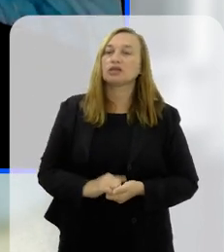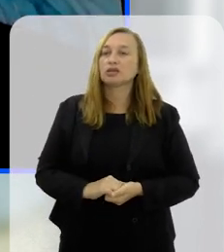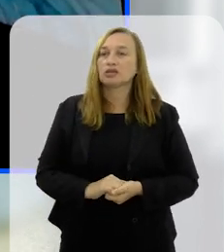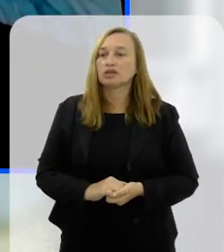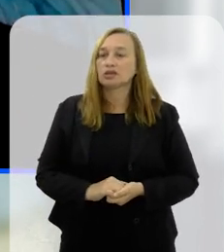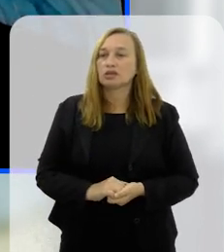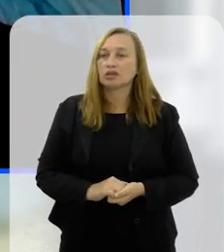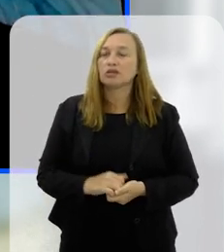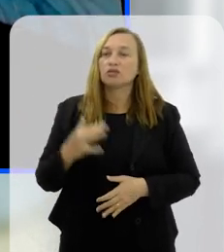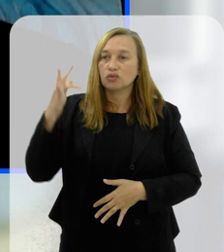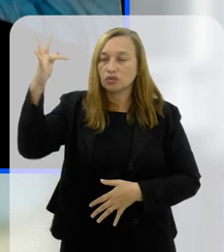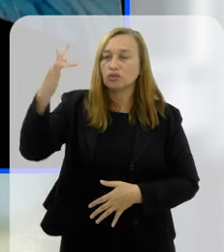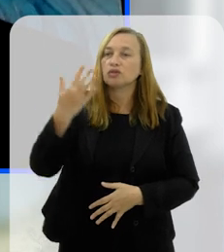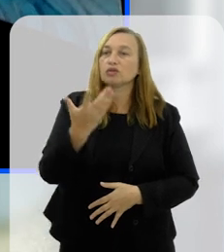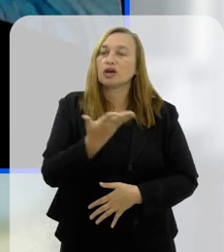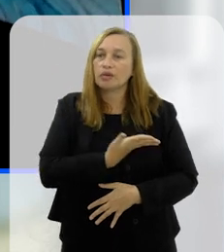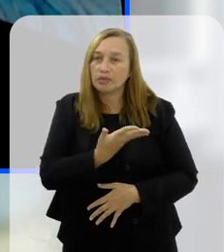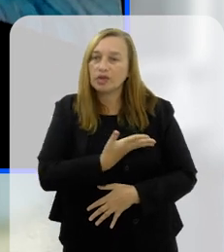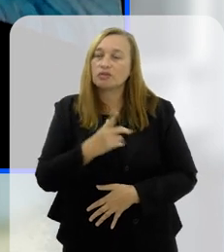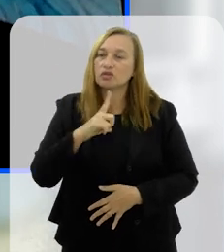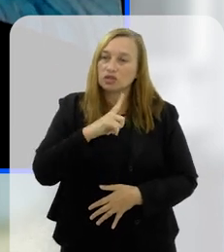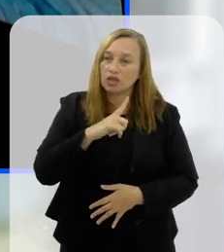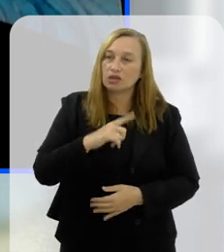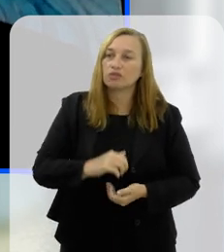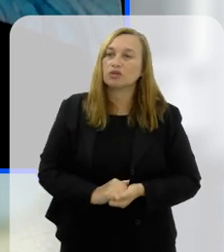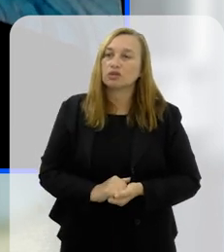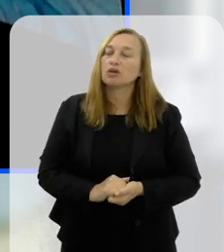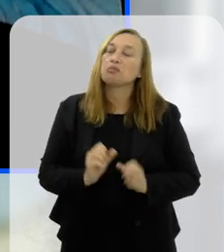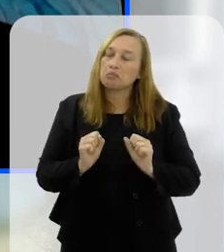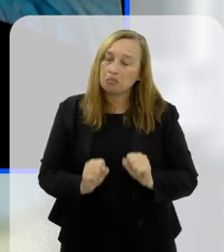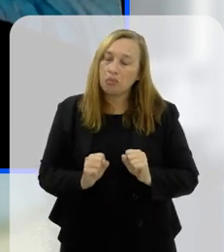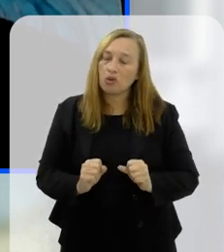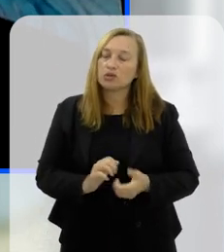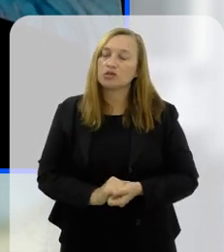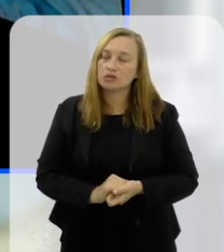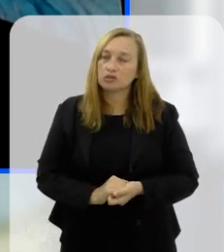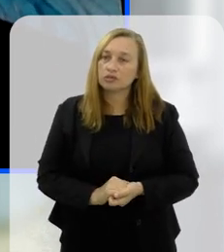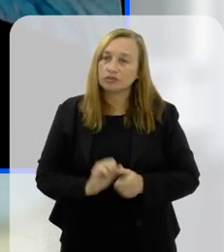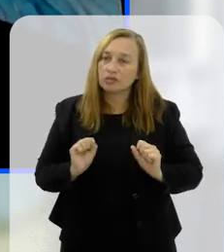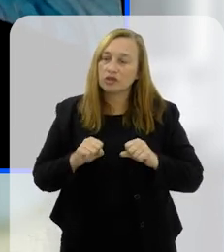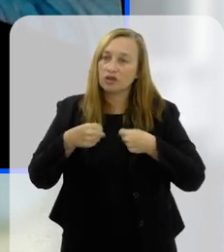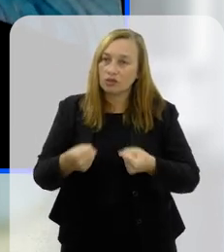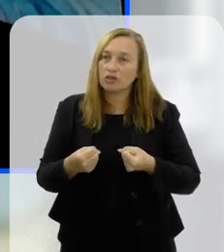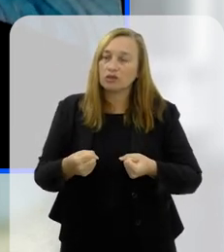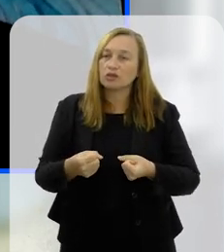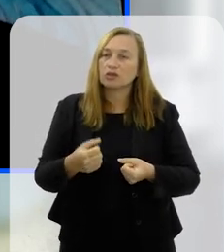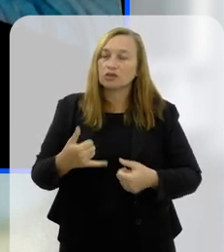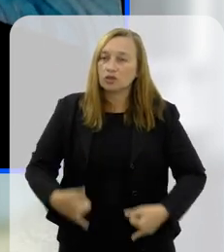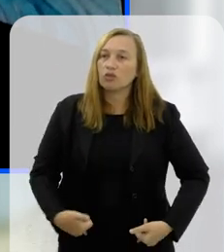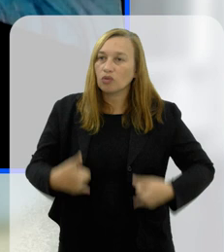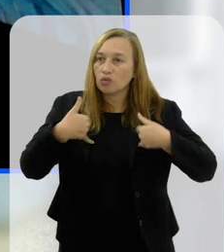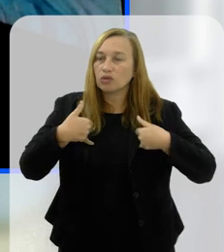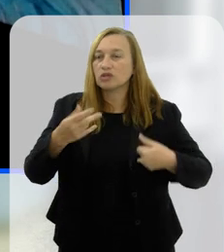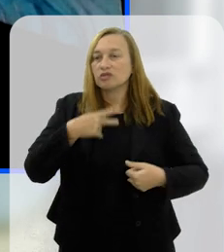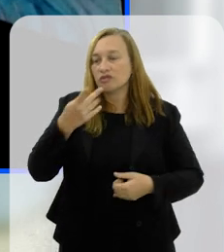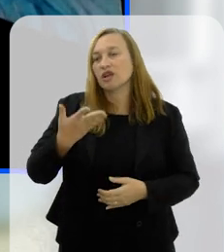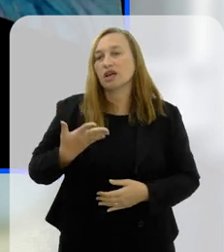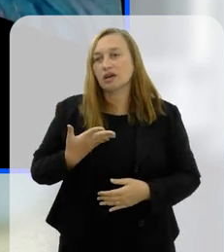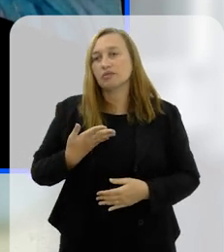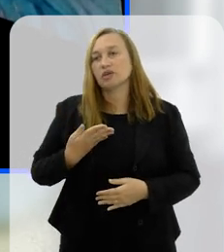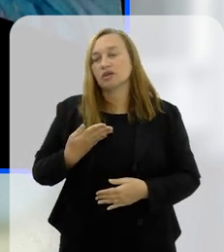nós temos esses esses amigos esses queridos amigos que eu posso tenho o o o o orgulho de